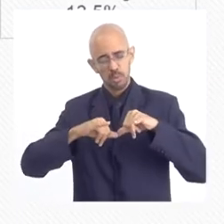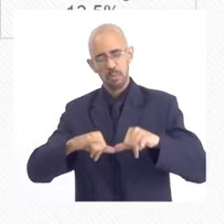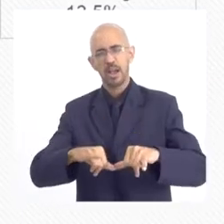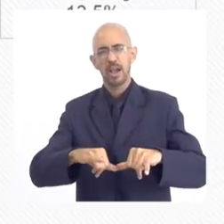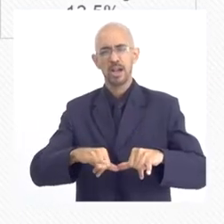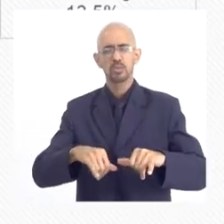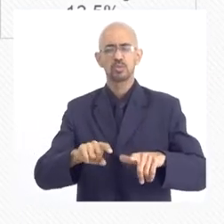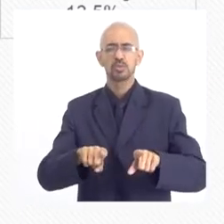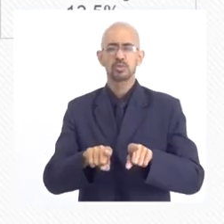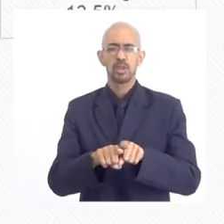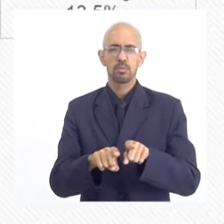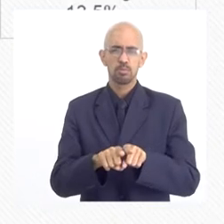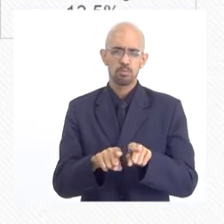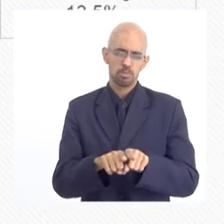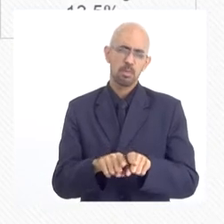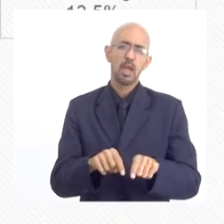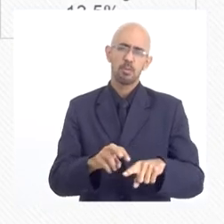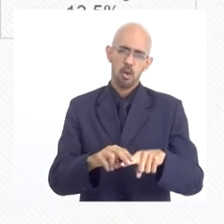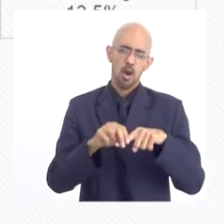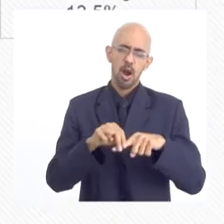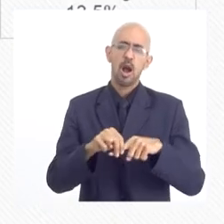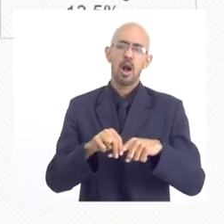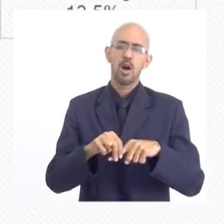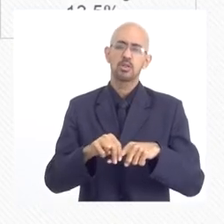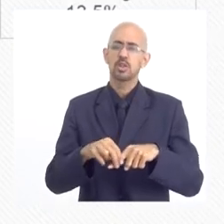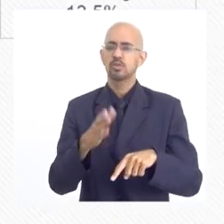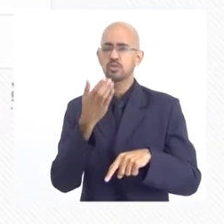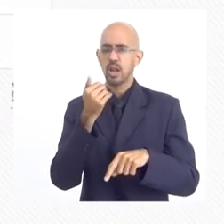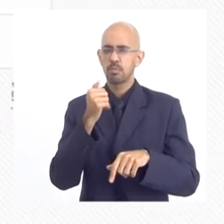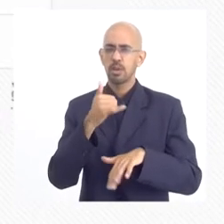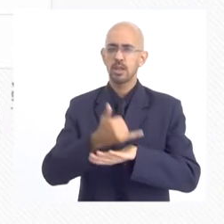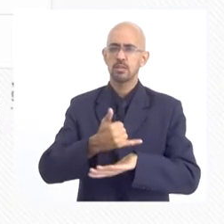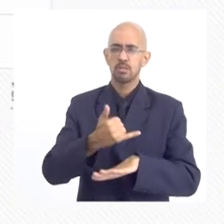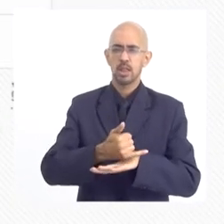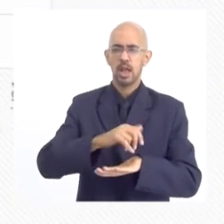em função também das commodities, né?